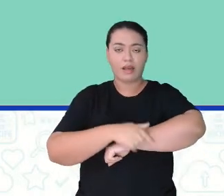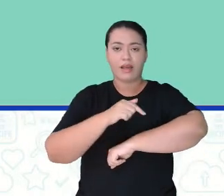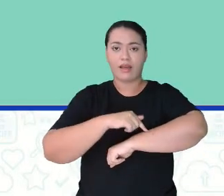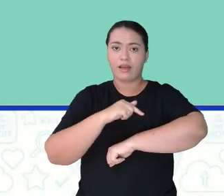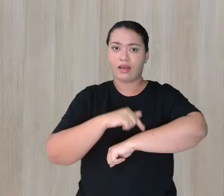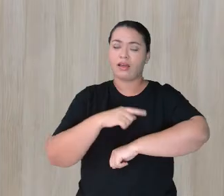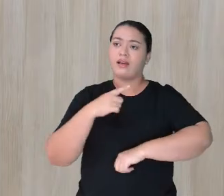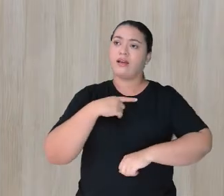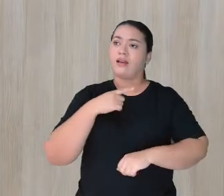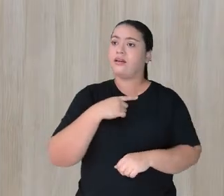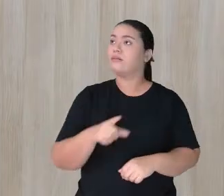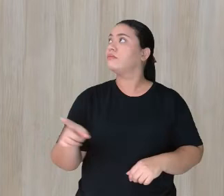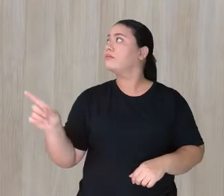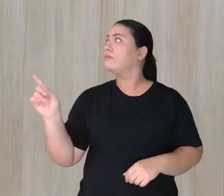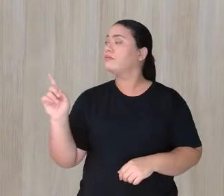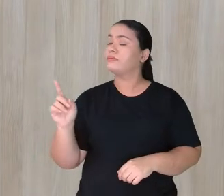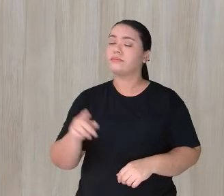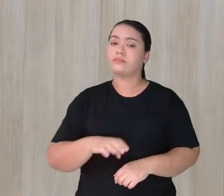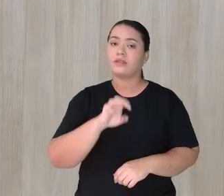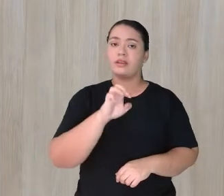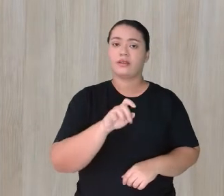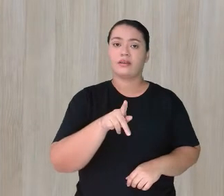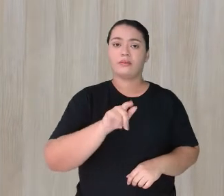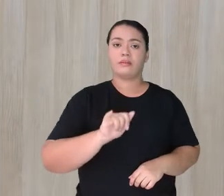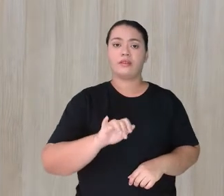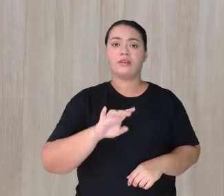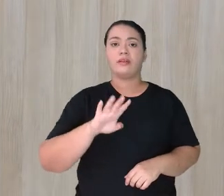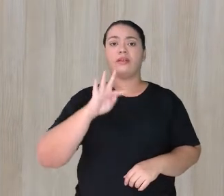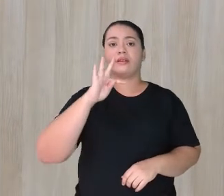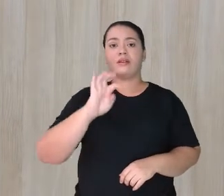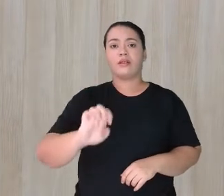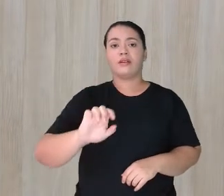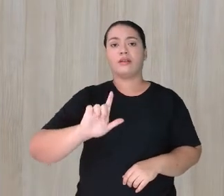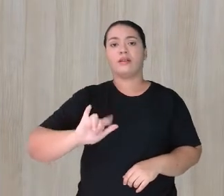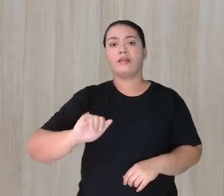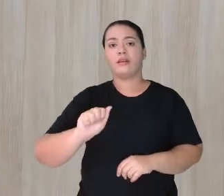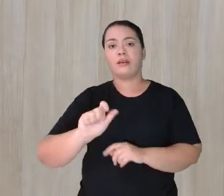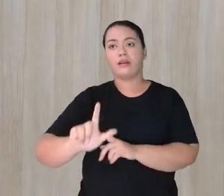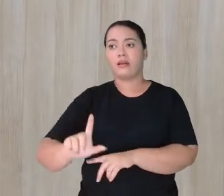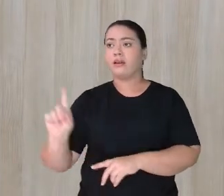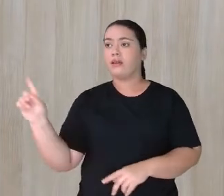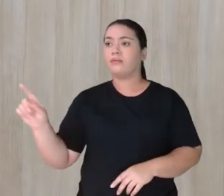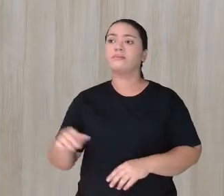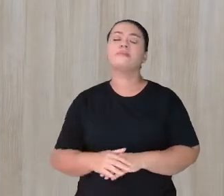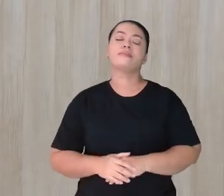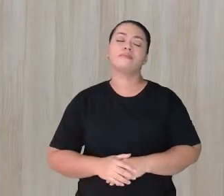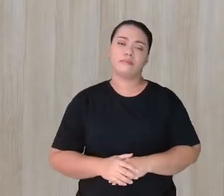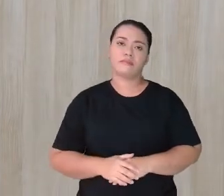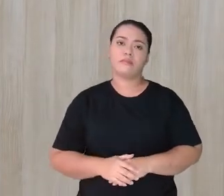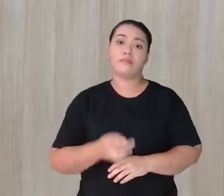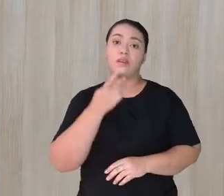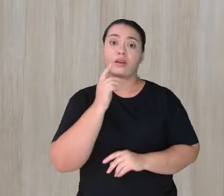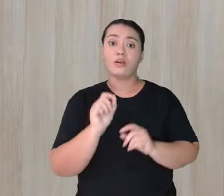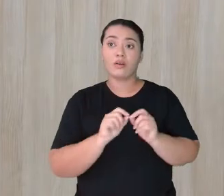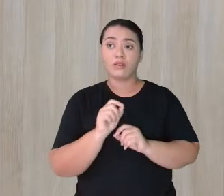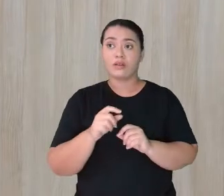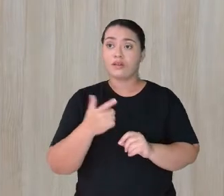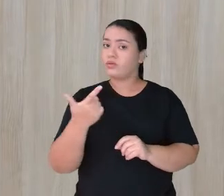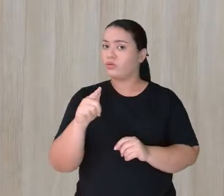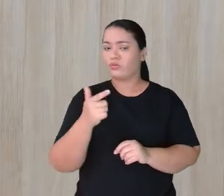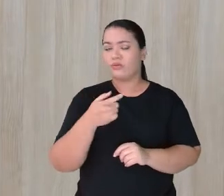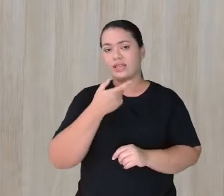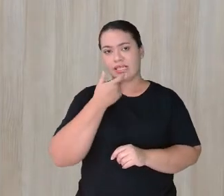revestimento, o tecido epitelial. E aí, quando a gente fala em tecido epitelial, não há presença de